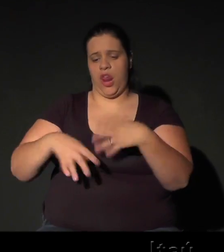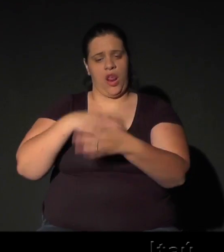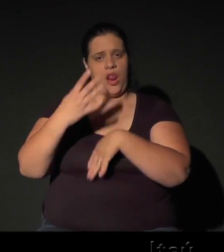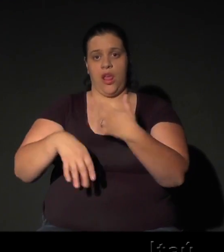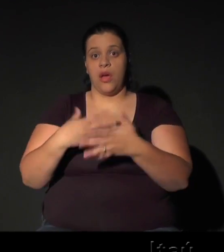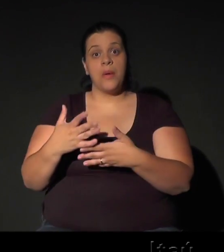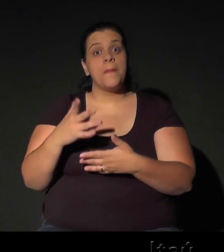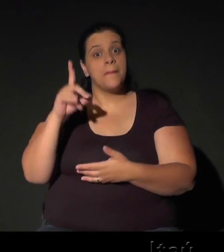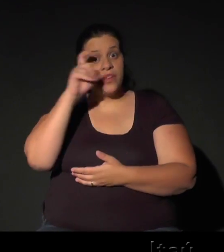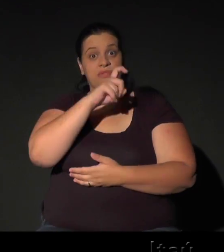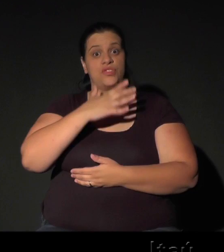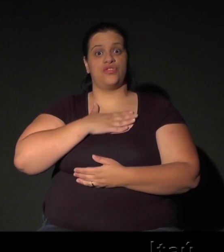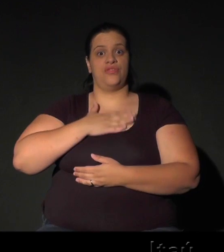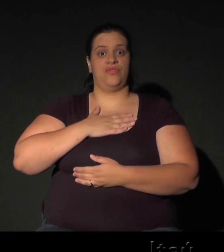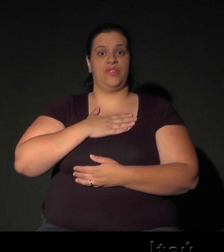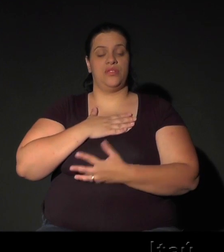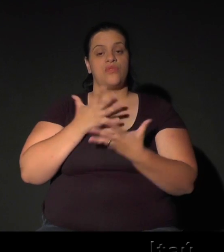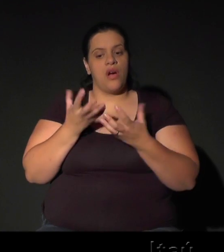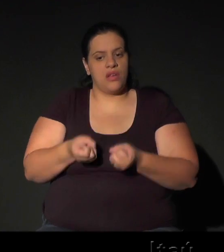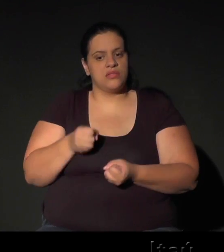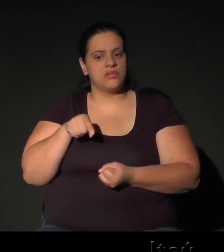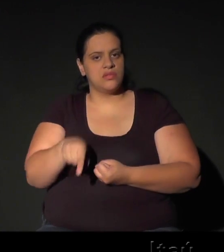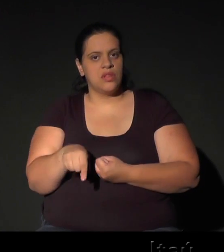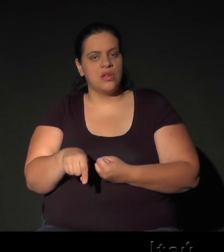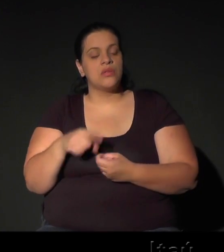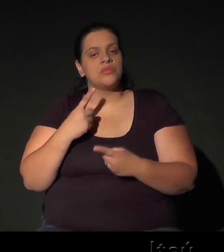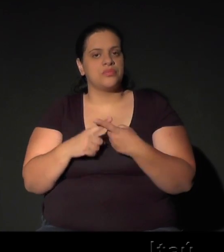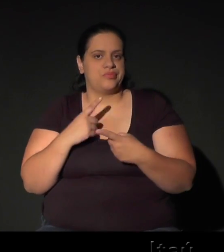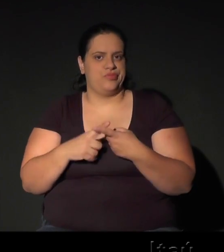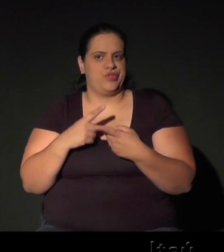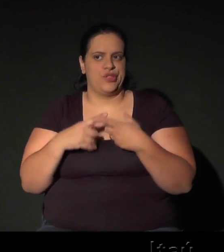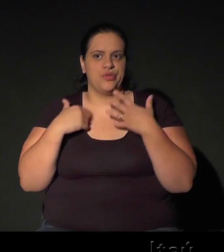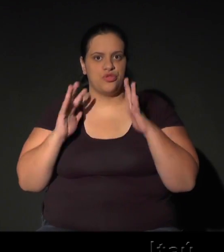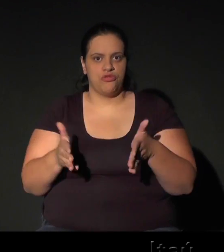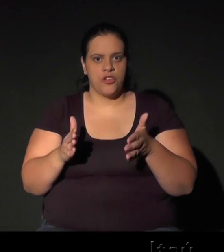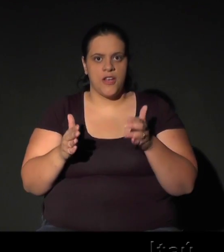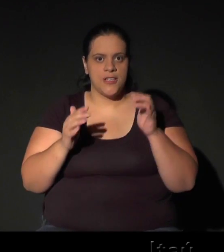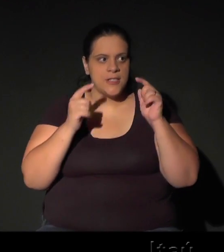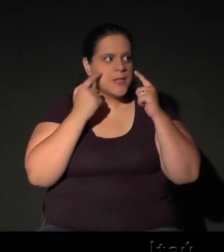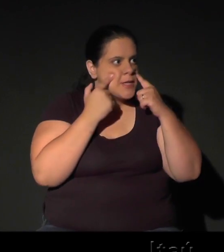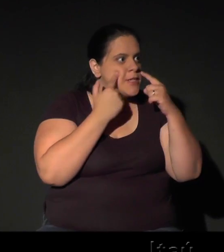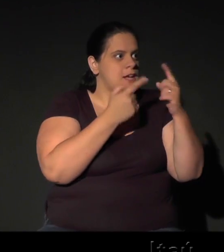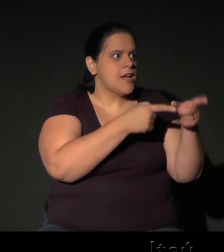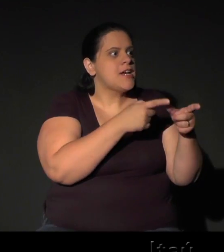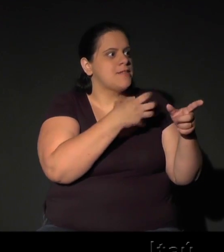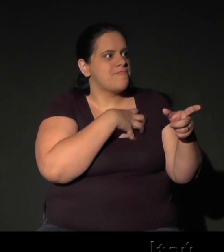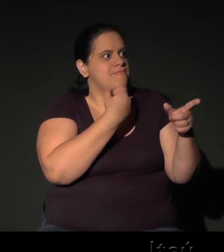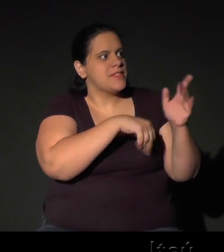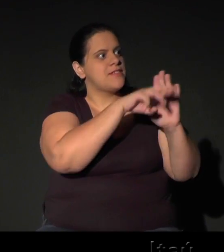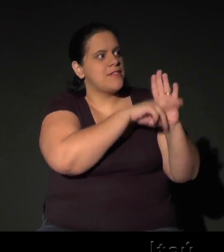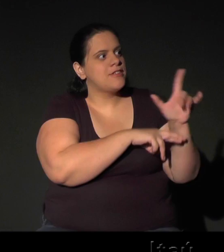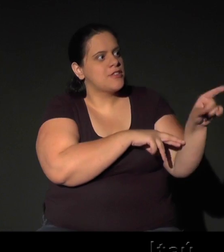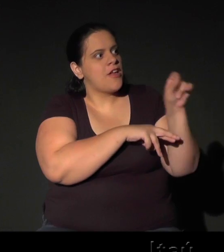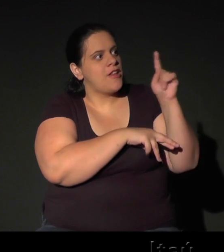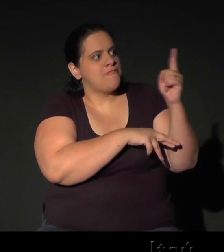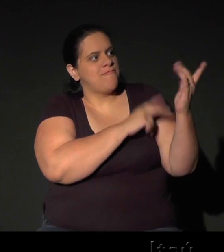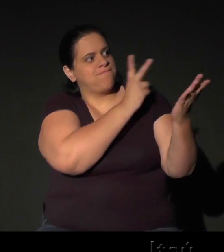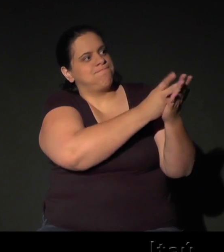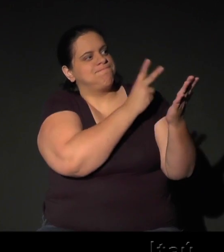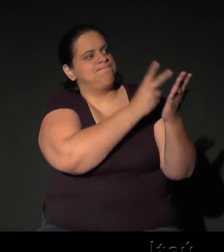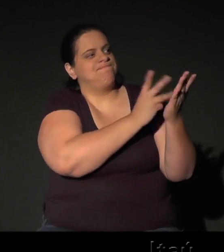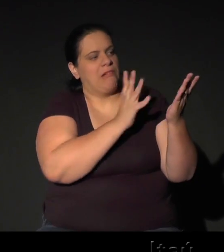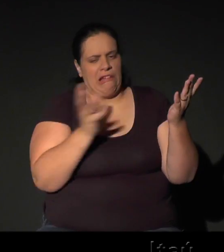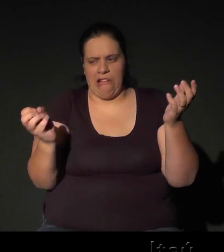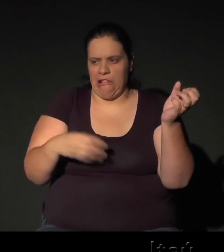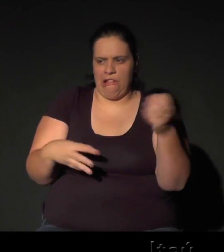quanto que foi difícil para mim aceitar aquilo porque eu tava tão já condicionada não tem que ser assim que eu